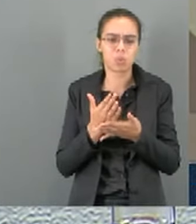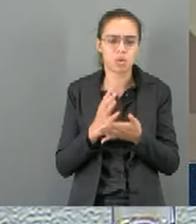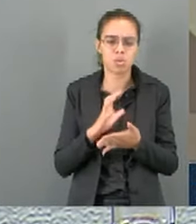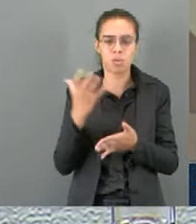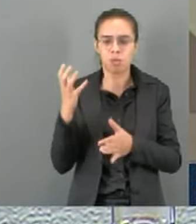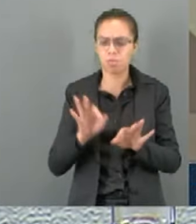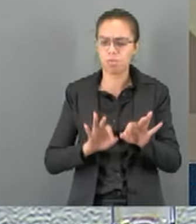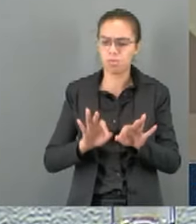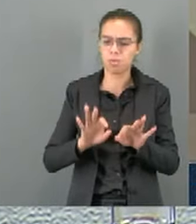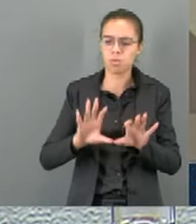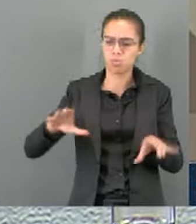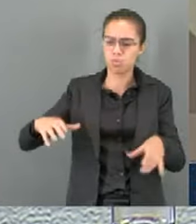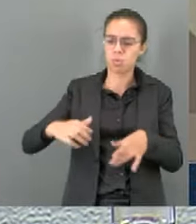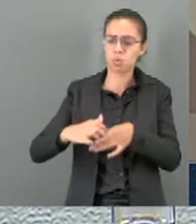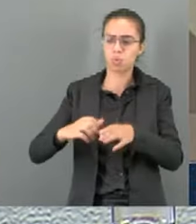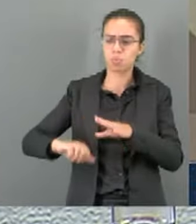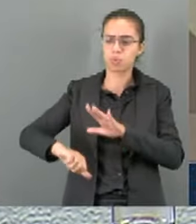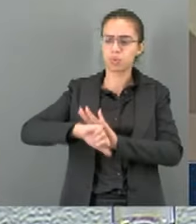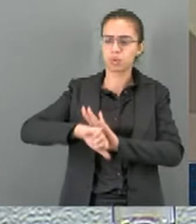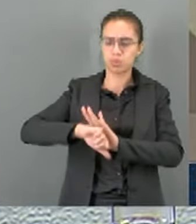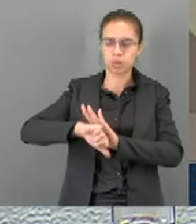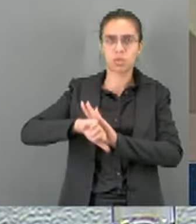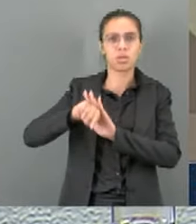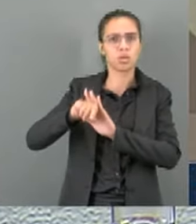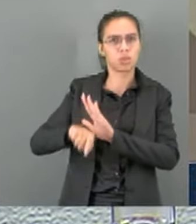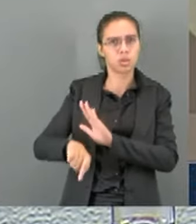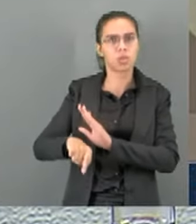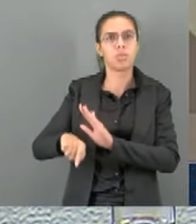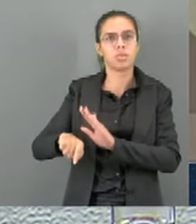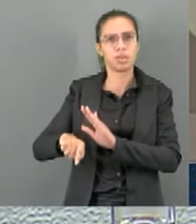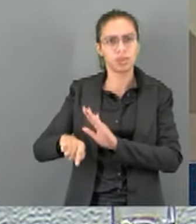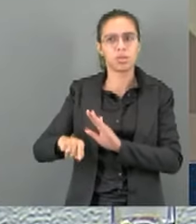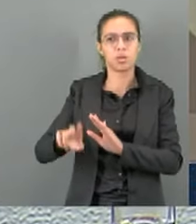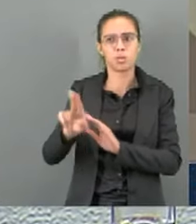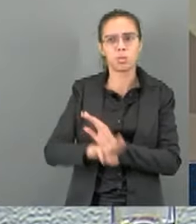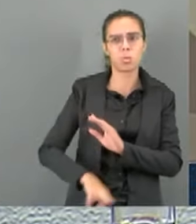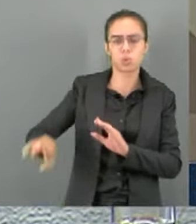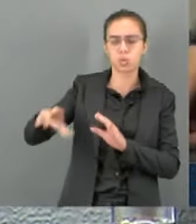se valeram, né, de casas de aposta para